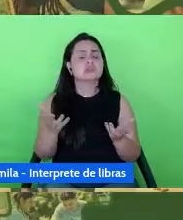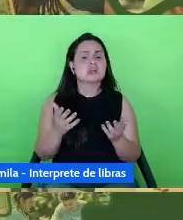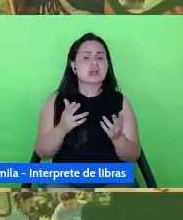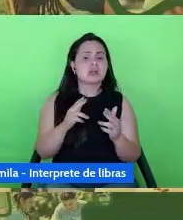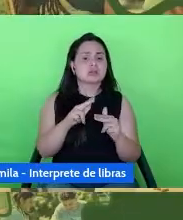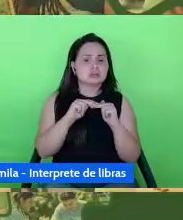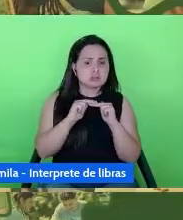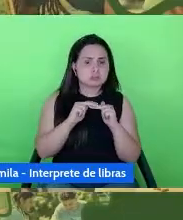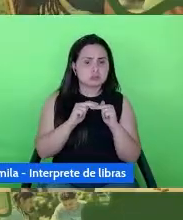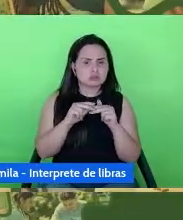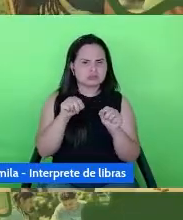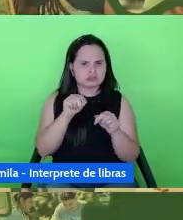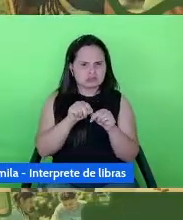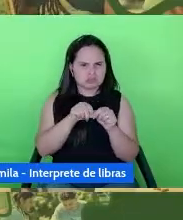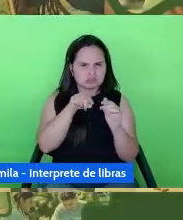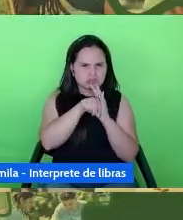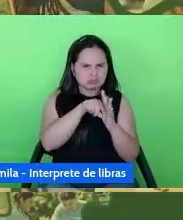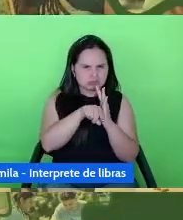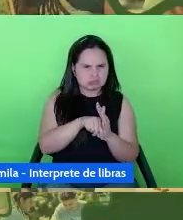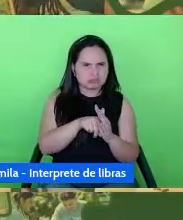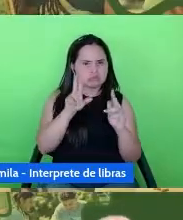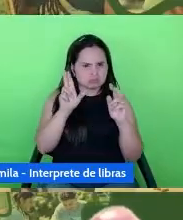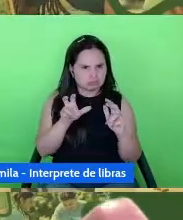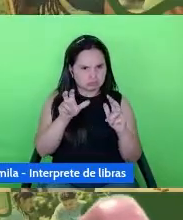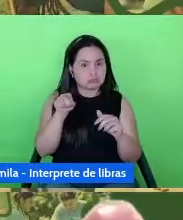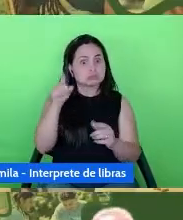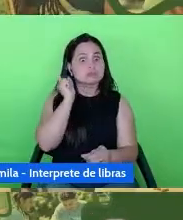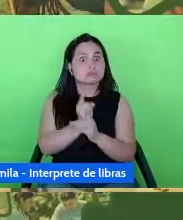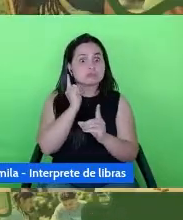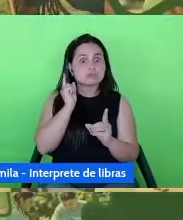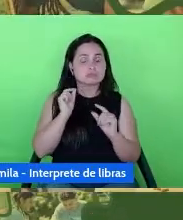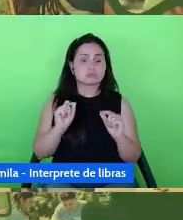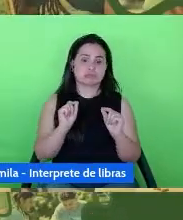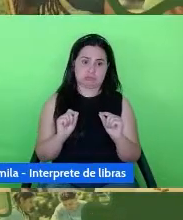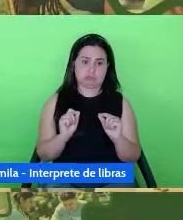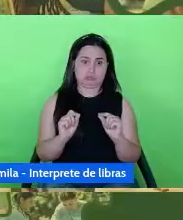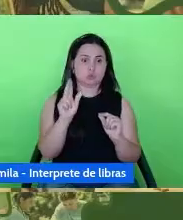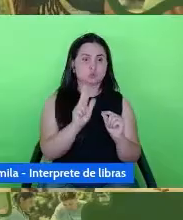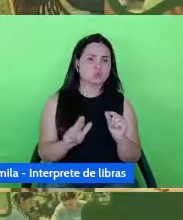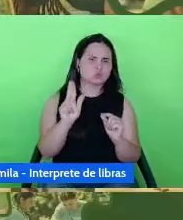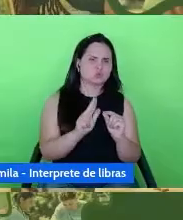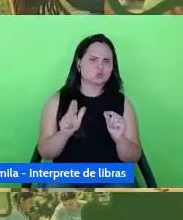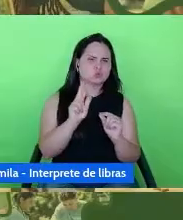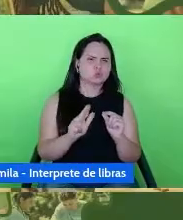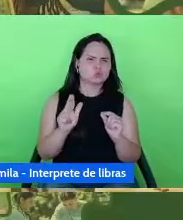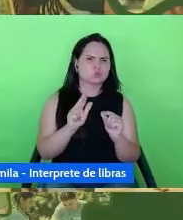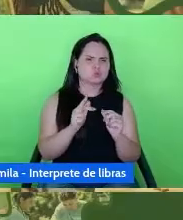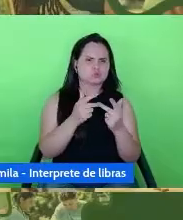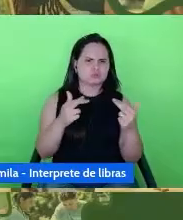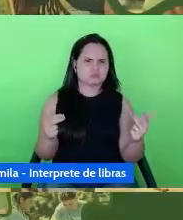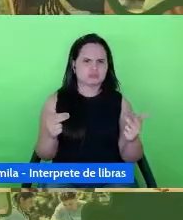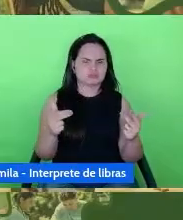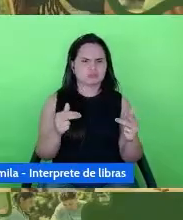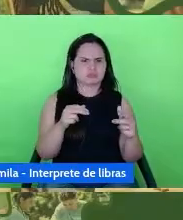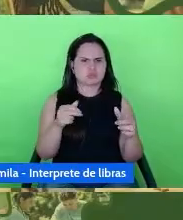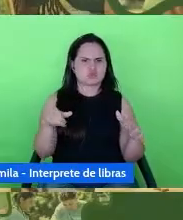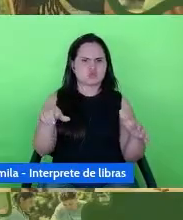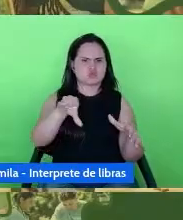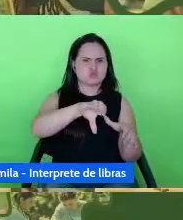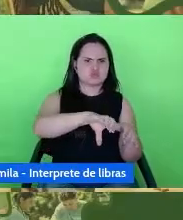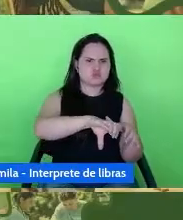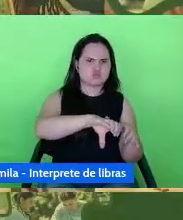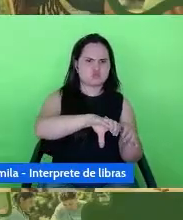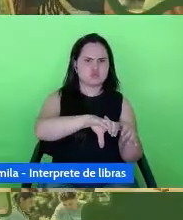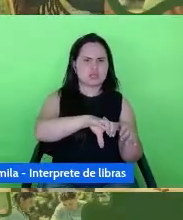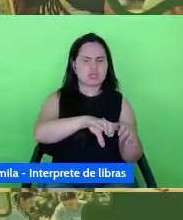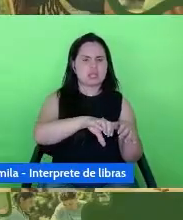e desenvolveu uma pesquisa efetiva sobre isso. Sabe o que ela descobriu? O uso extensivo de agrotóxicos estava resultando no extermínio